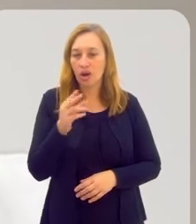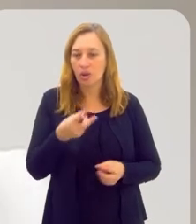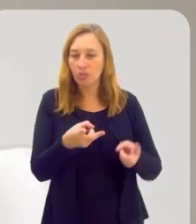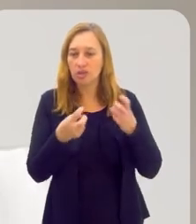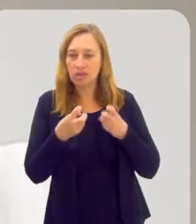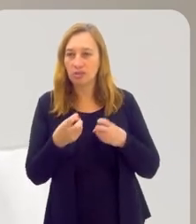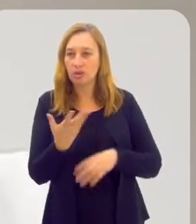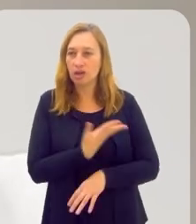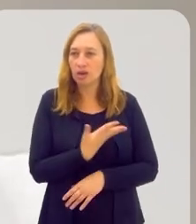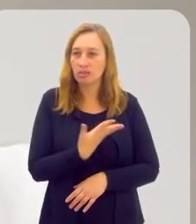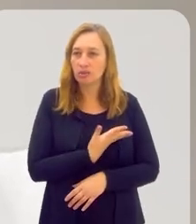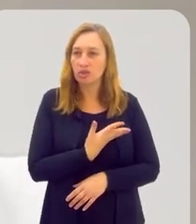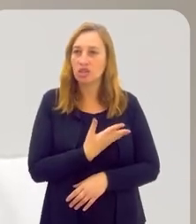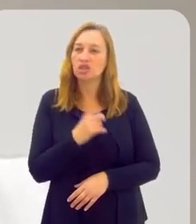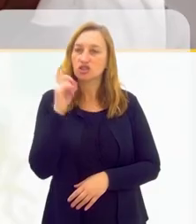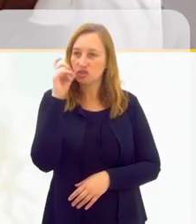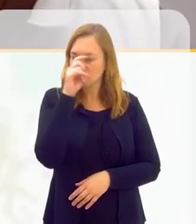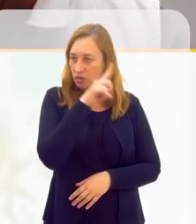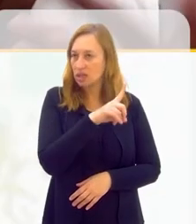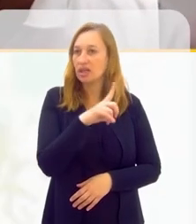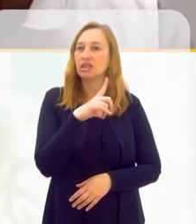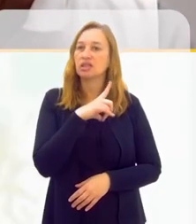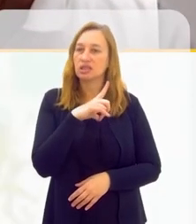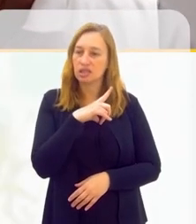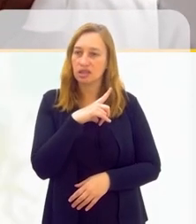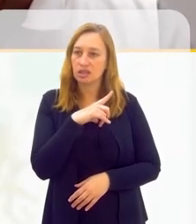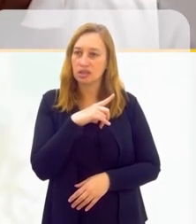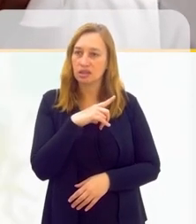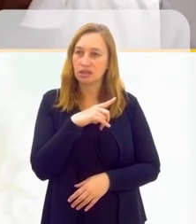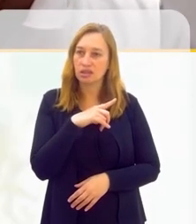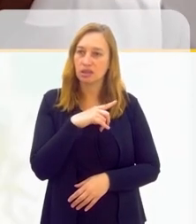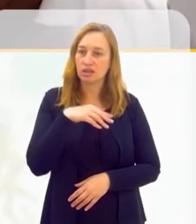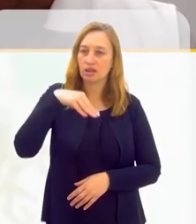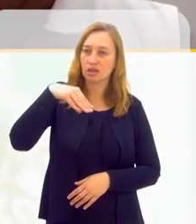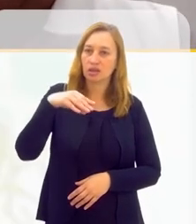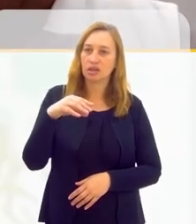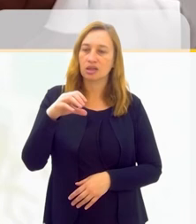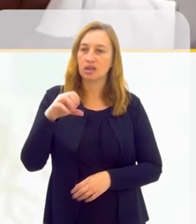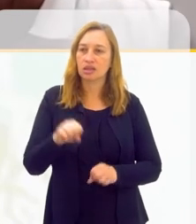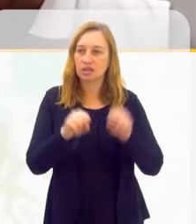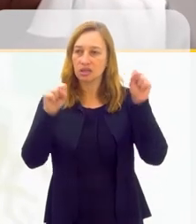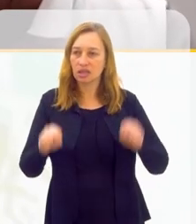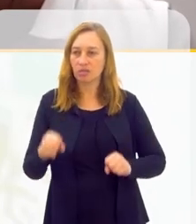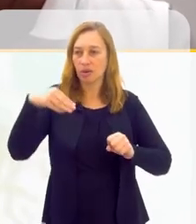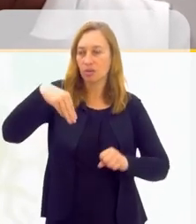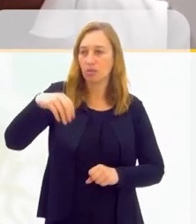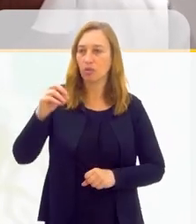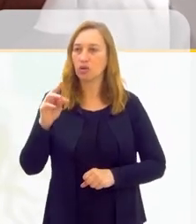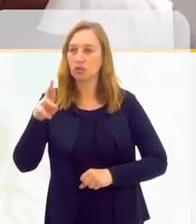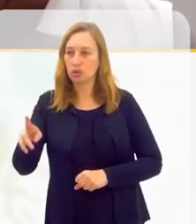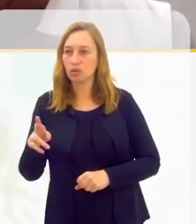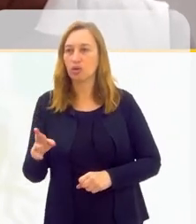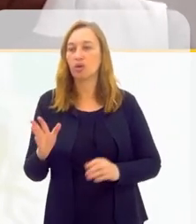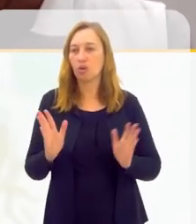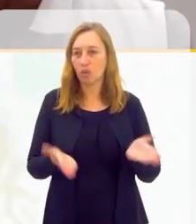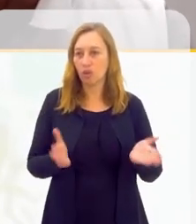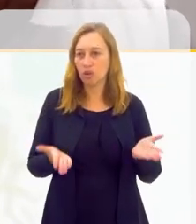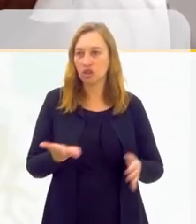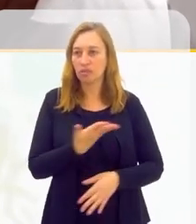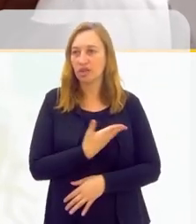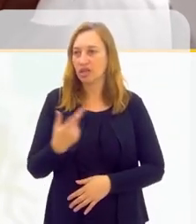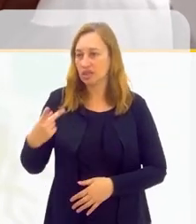essa amiga tinha algumas dificuldades do ponto de vista motor. E hoje essa criança está numa cadeira de rodas e não pode